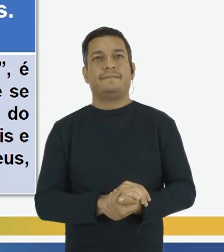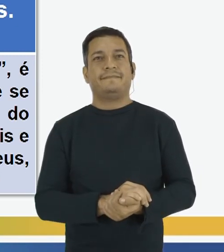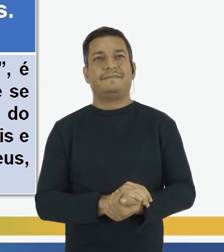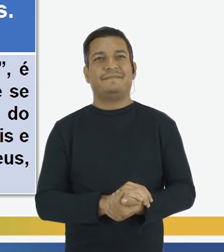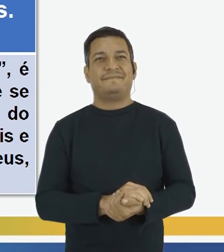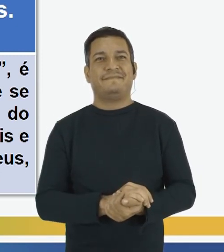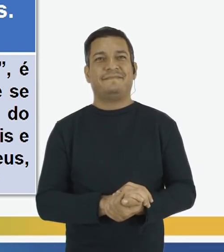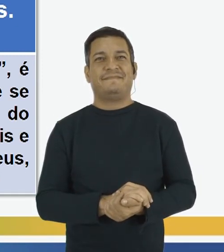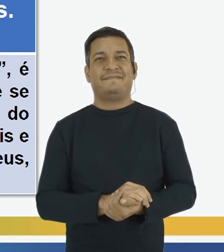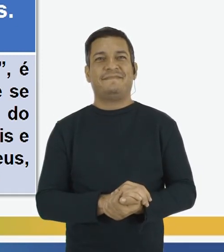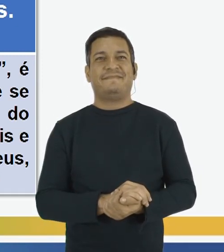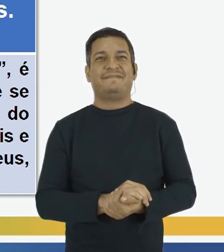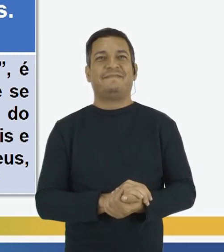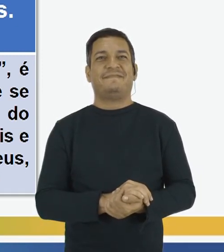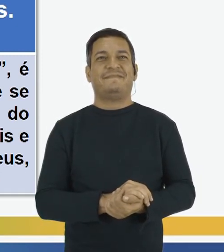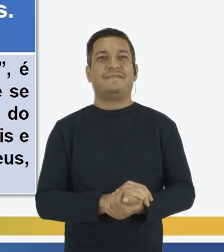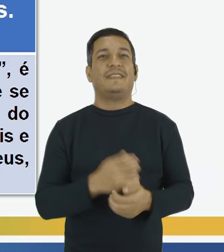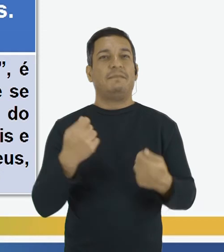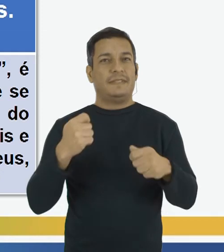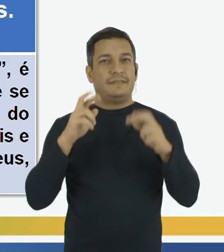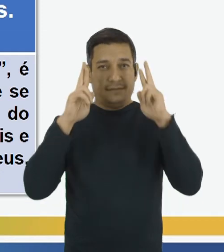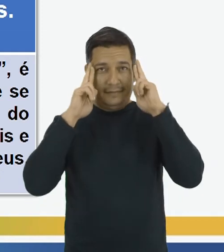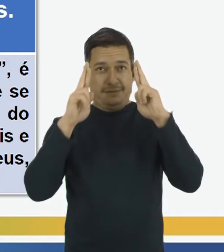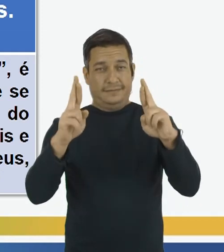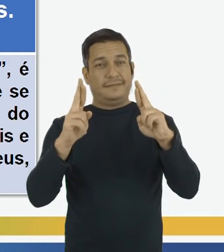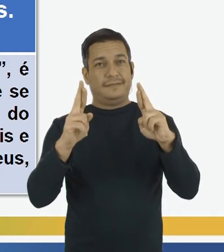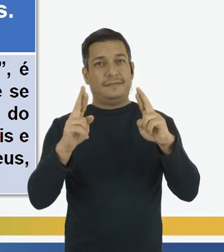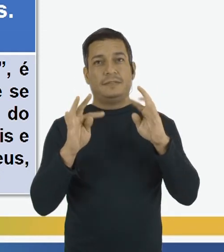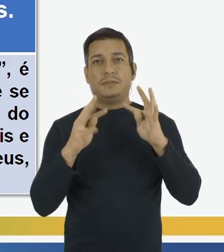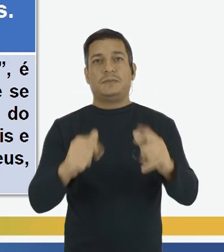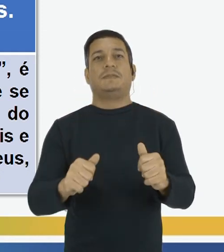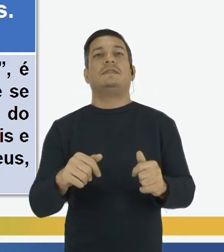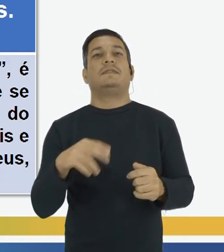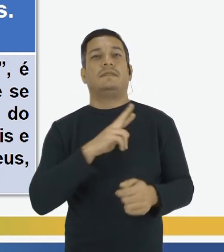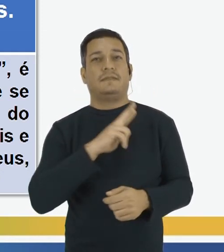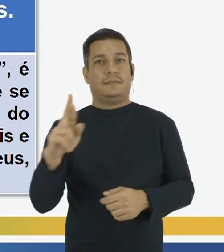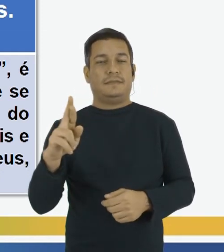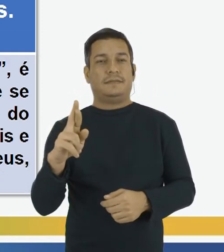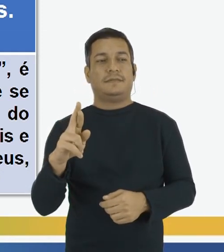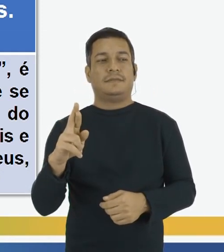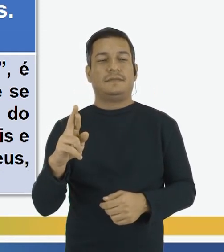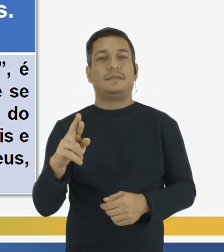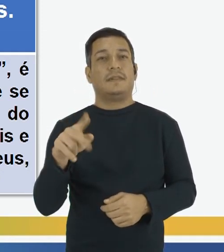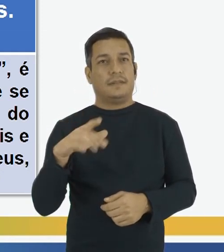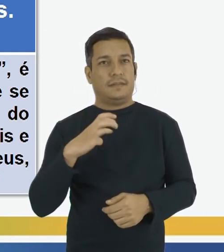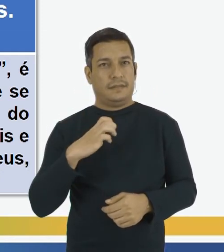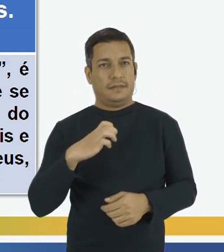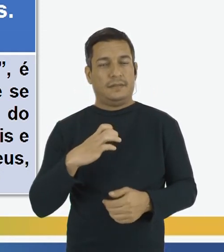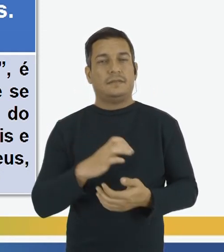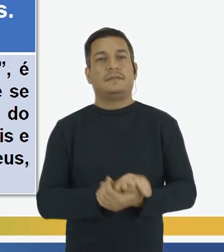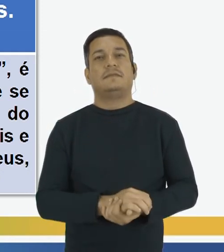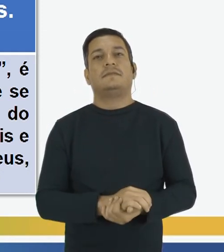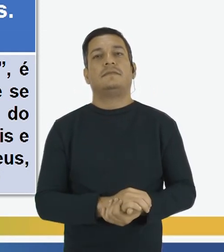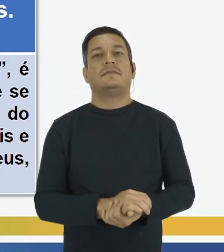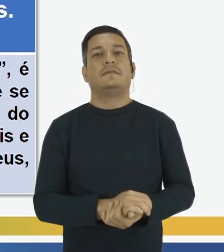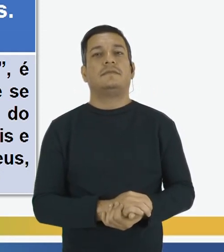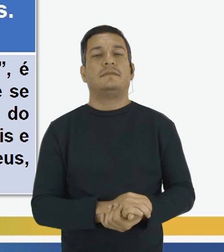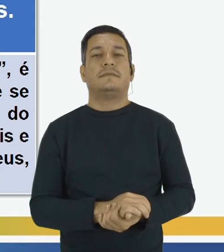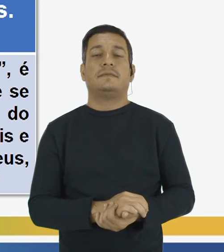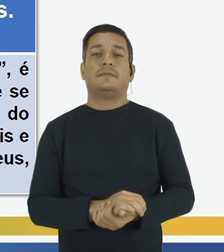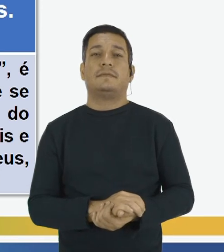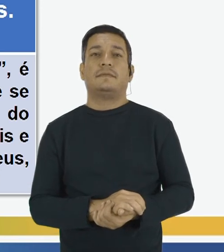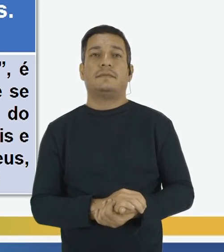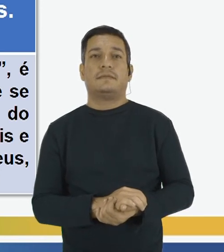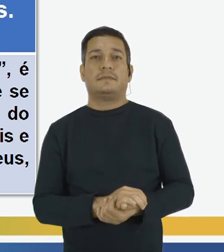errada? É preciso respeitar todas as religiões? Será que é ético? É